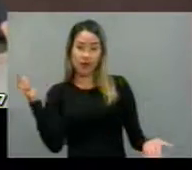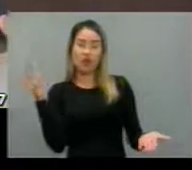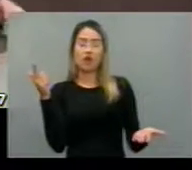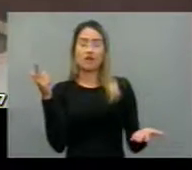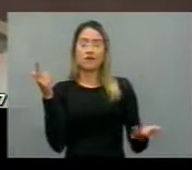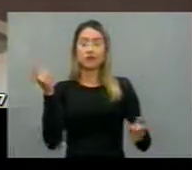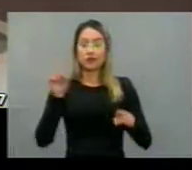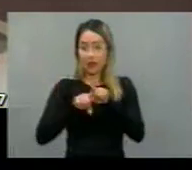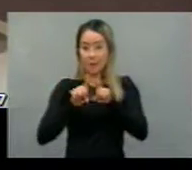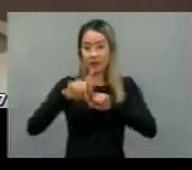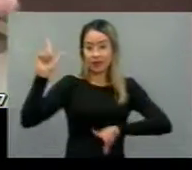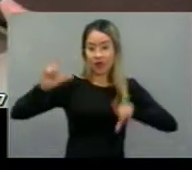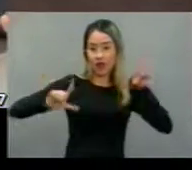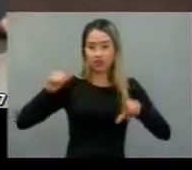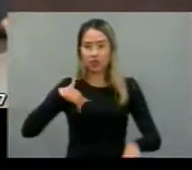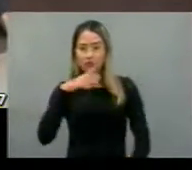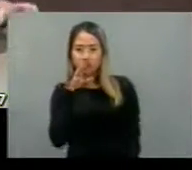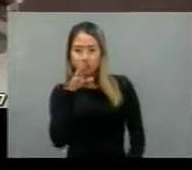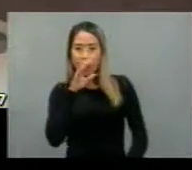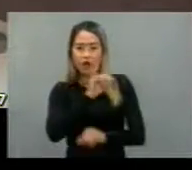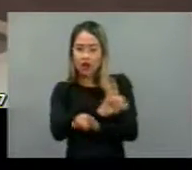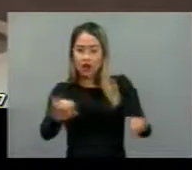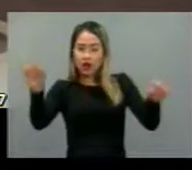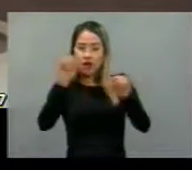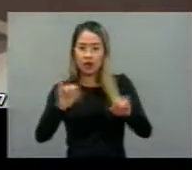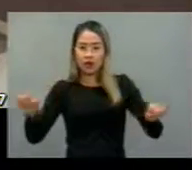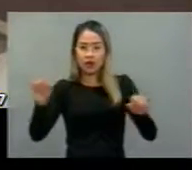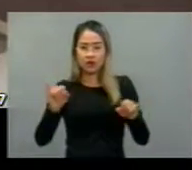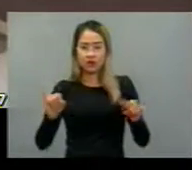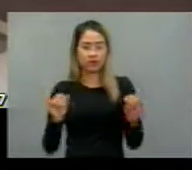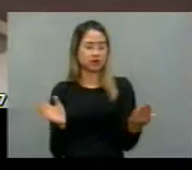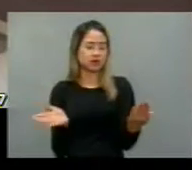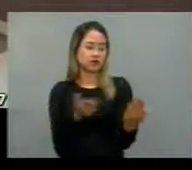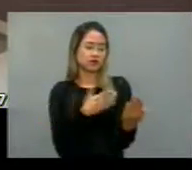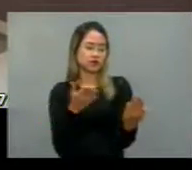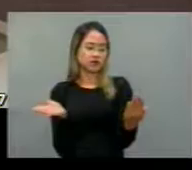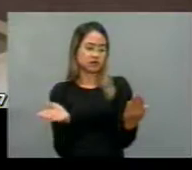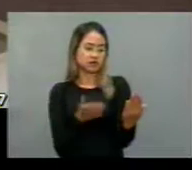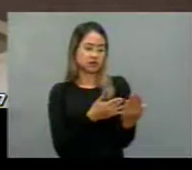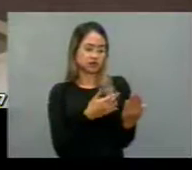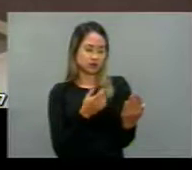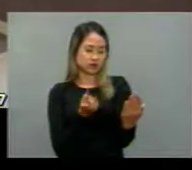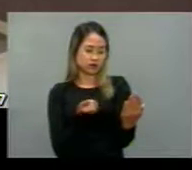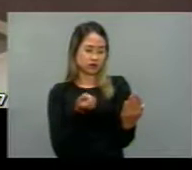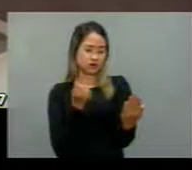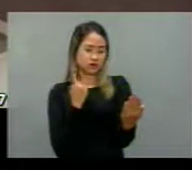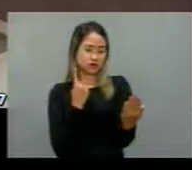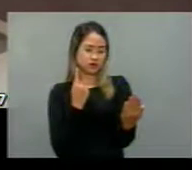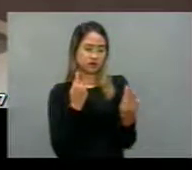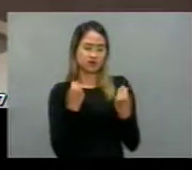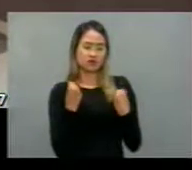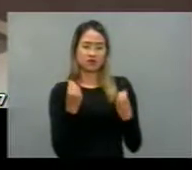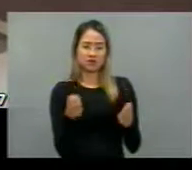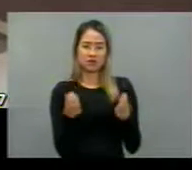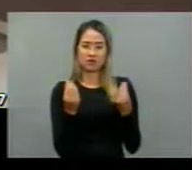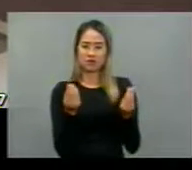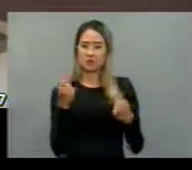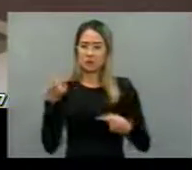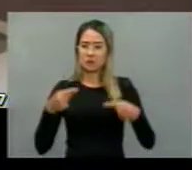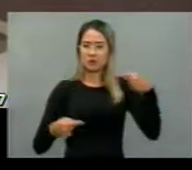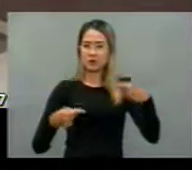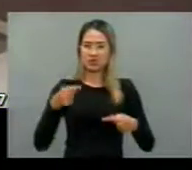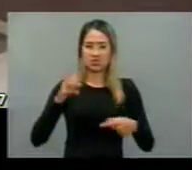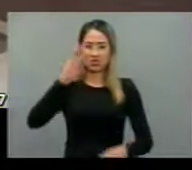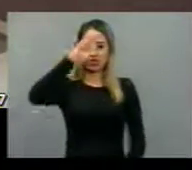Leonardo, e de hoje. Você concatena a estrutura política do país,